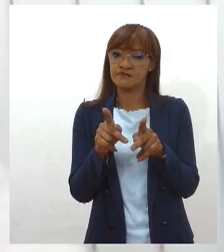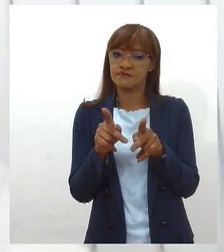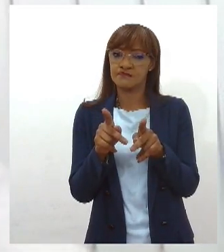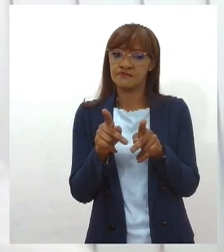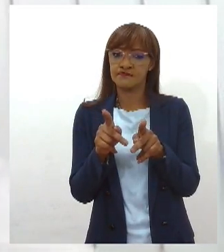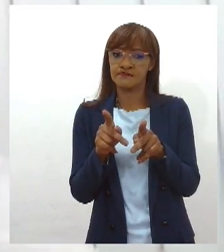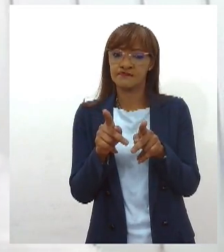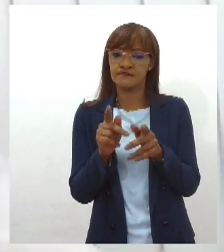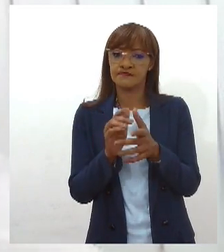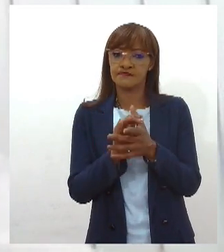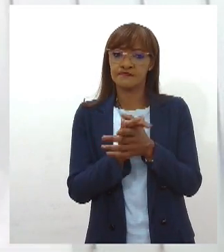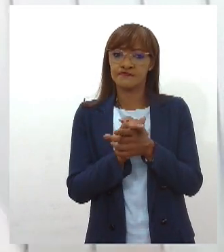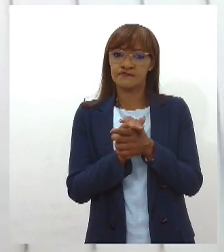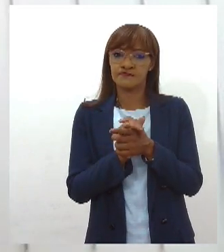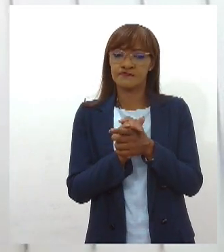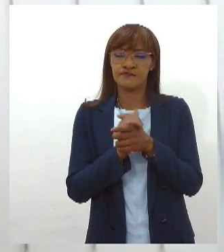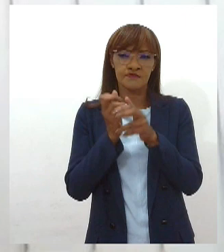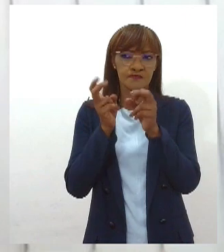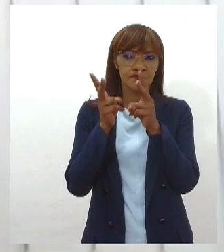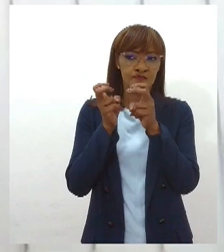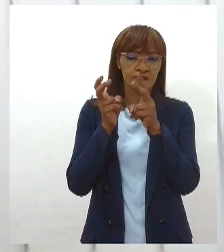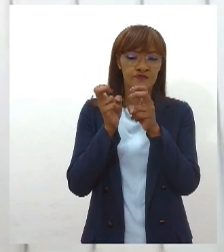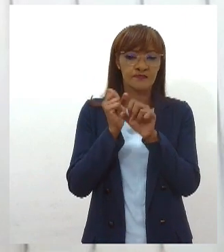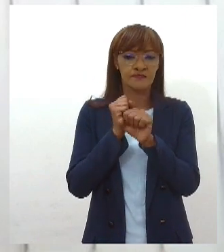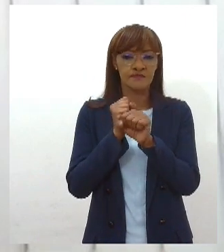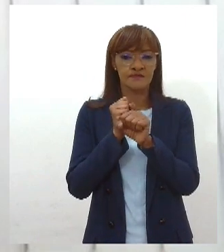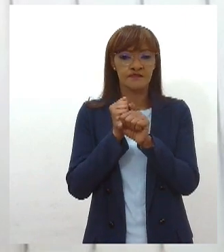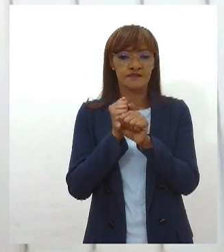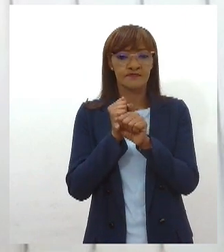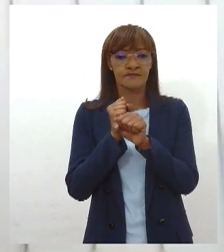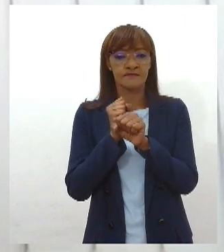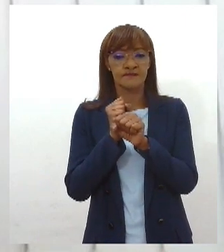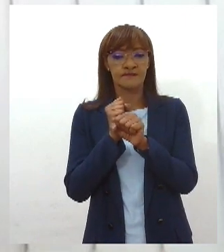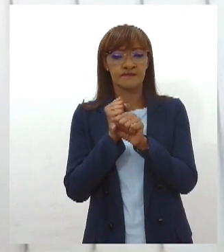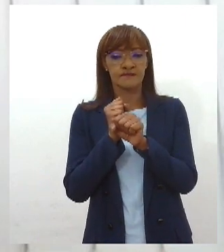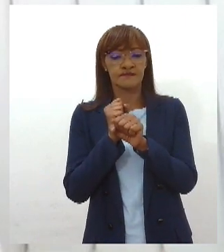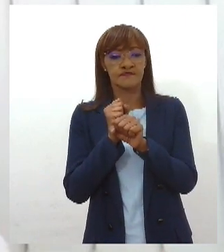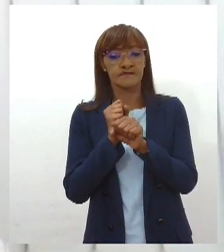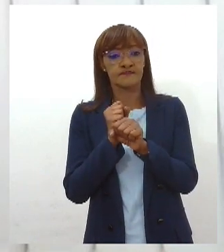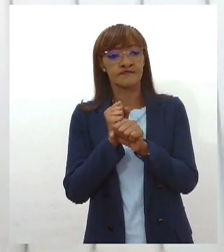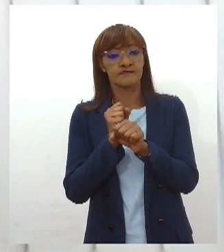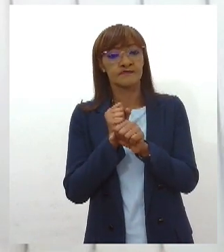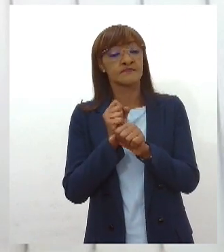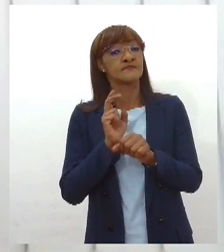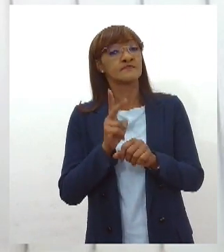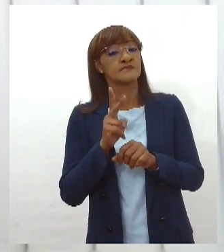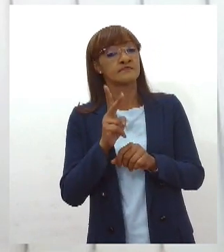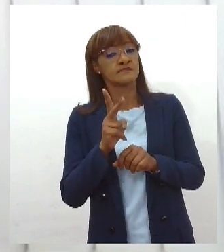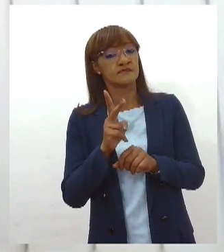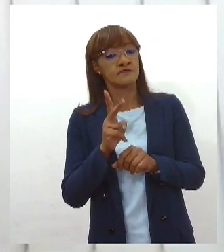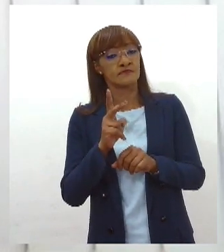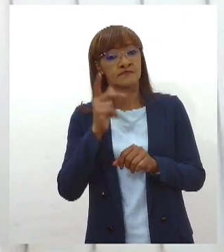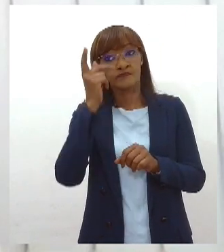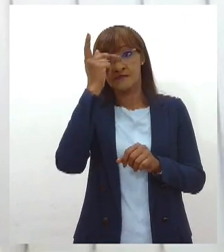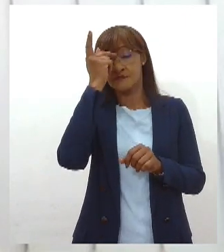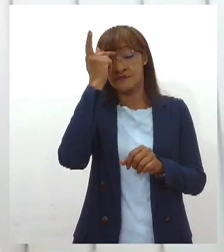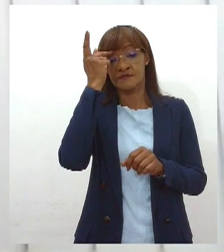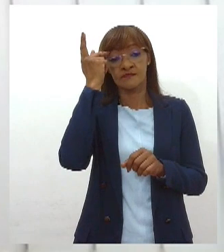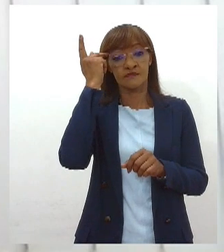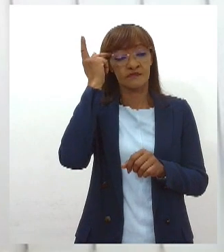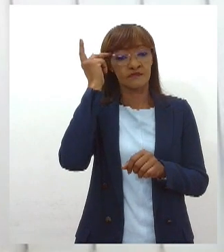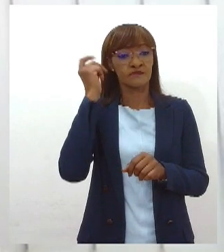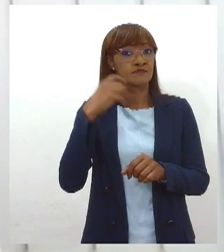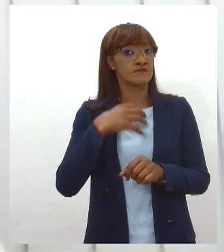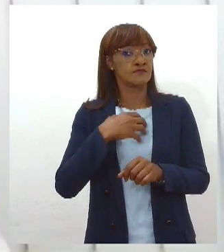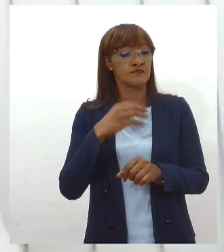de olho, vamos dizer assim, né? Então, assim, geralmente o paciente não tem nenhum sintoma, mas alguns